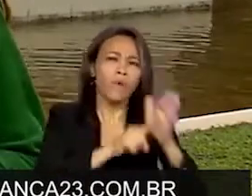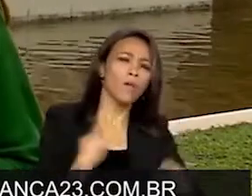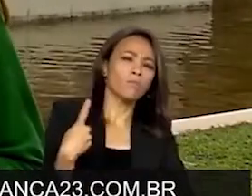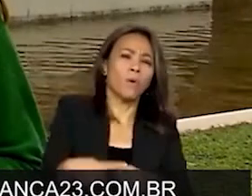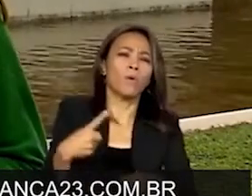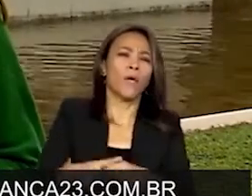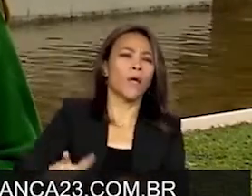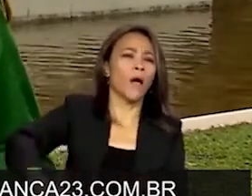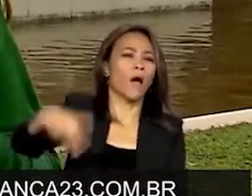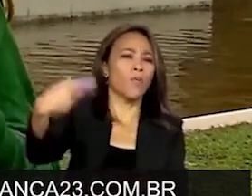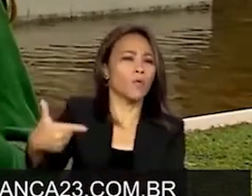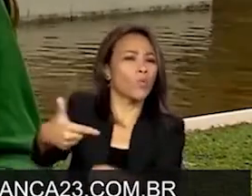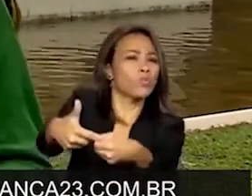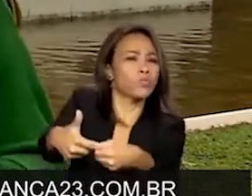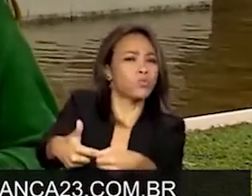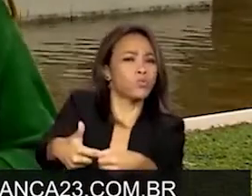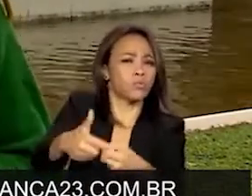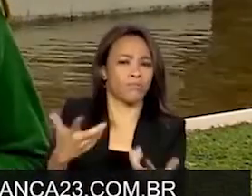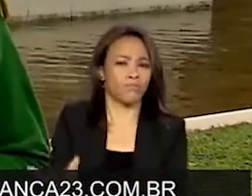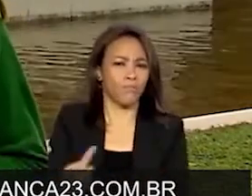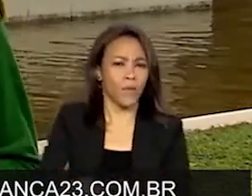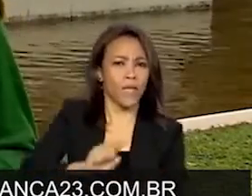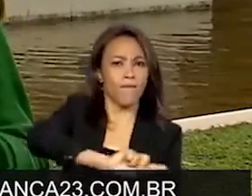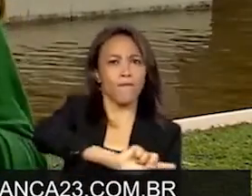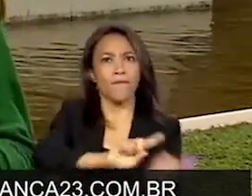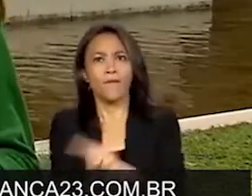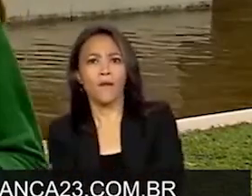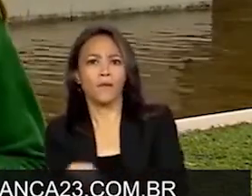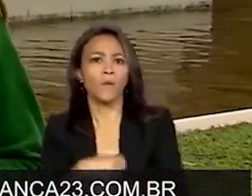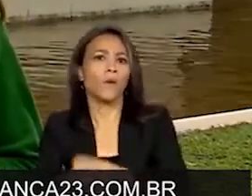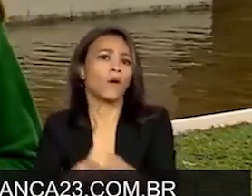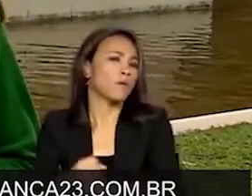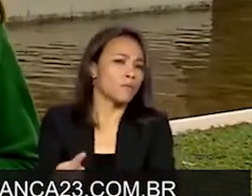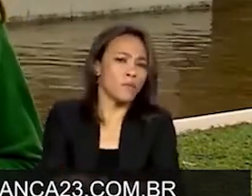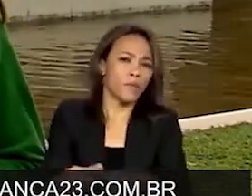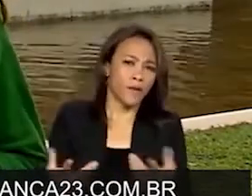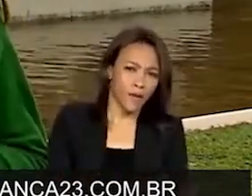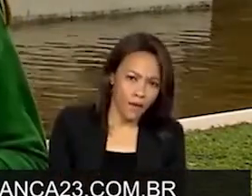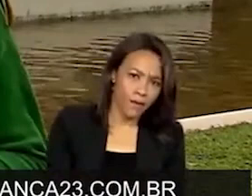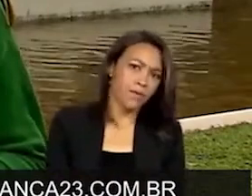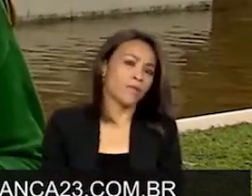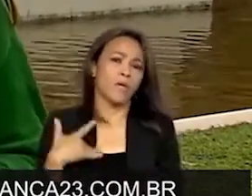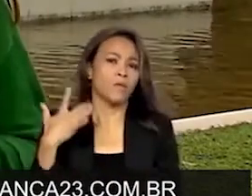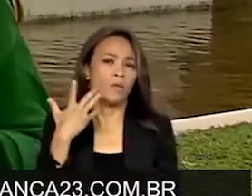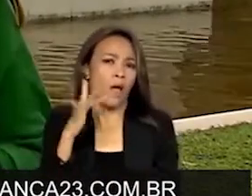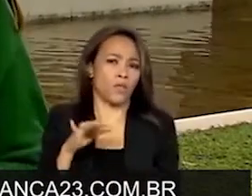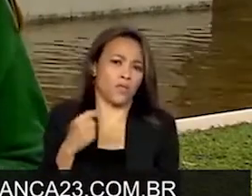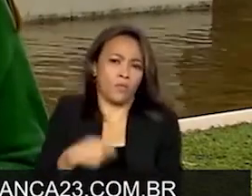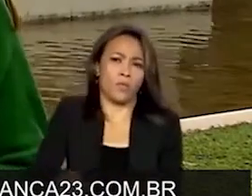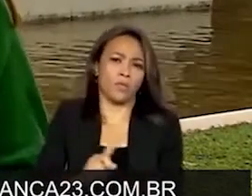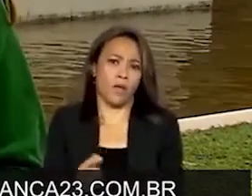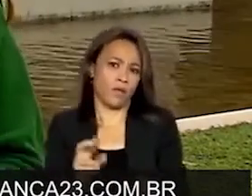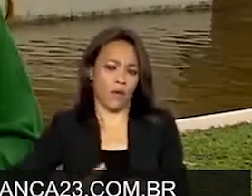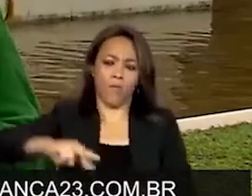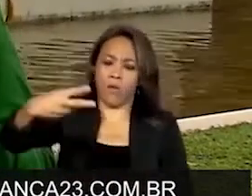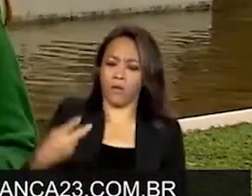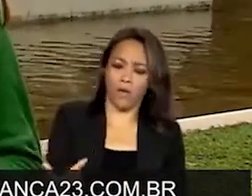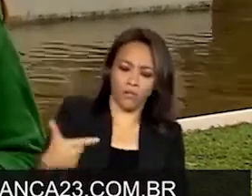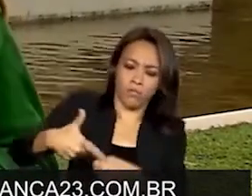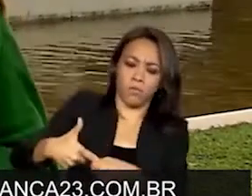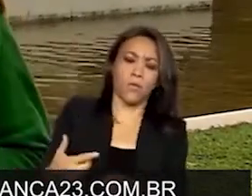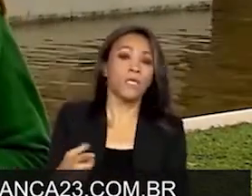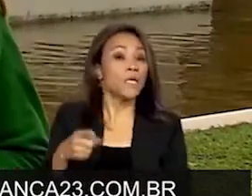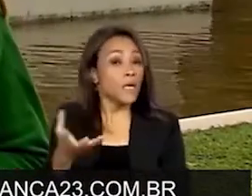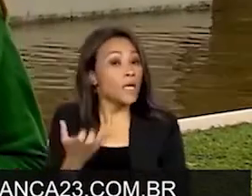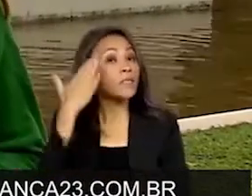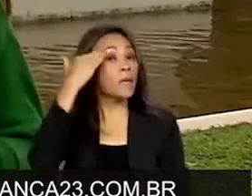na virada do ano. O secretário Adi Damus não vê razão para a remarcação nas bombas e quer saber se os